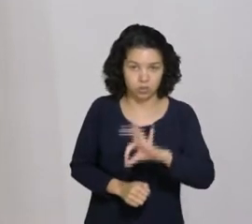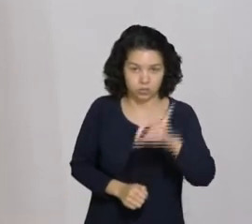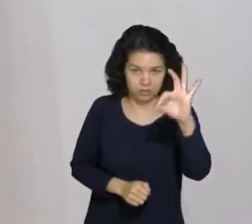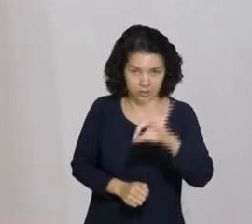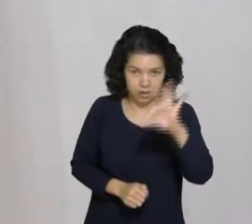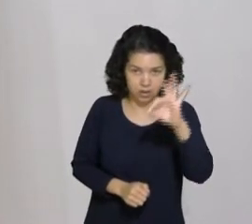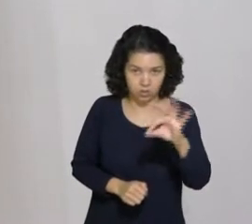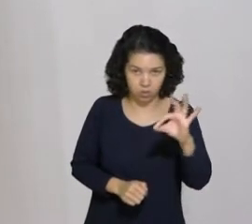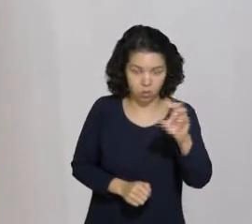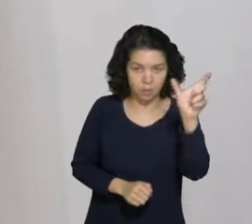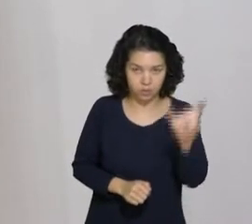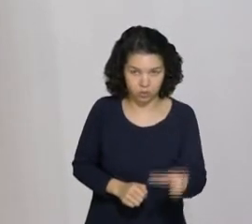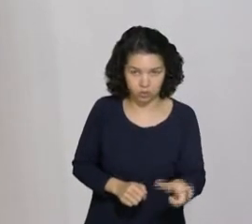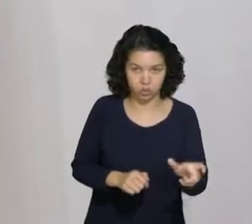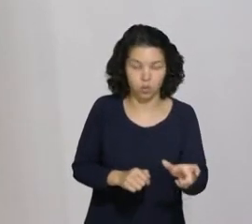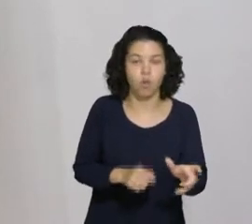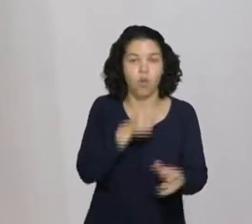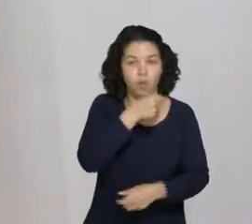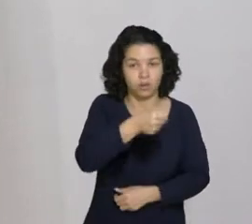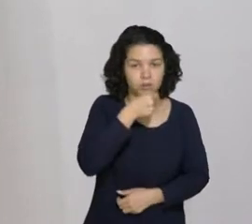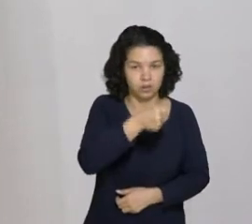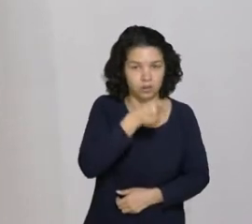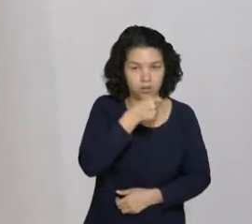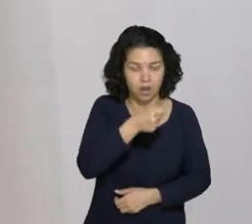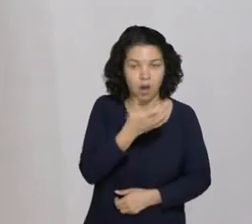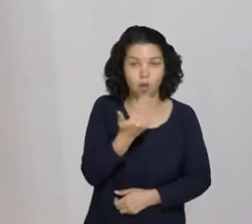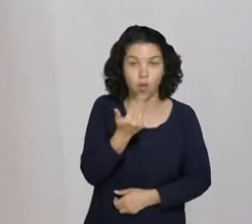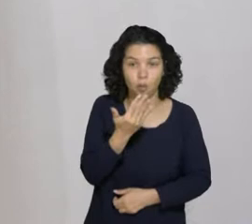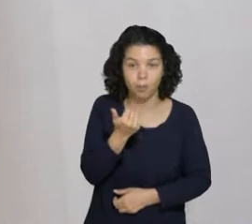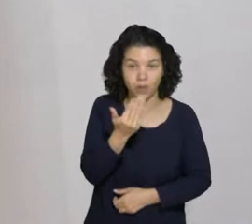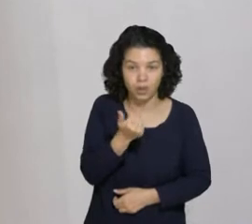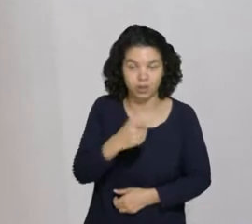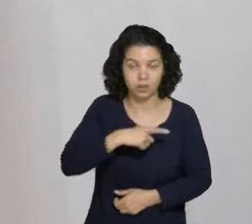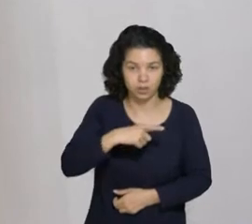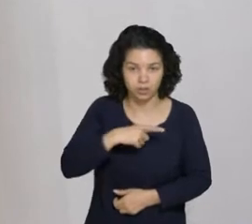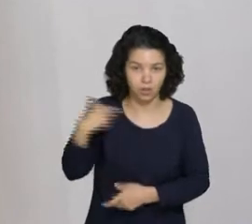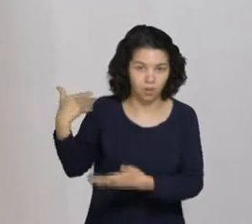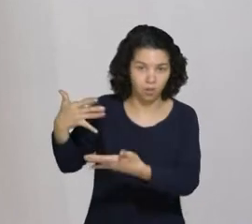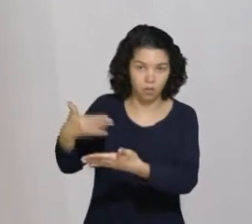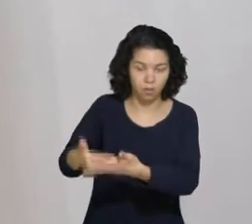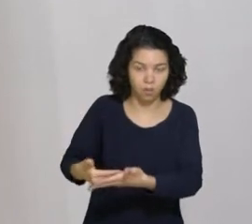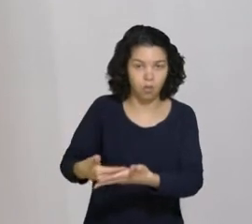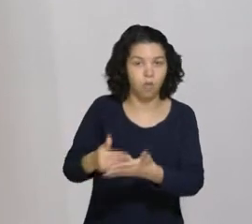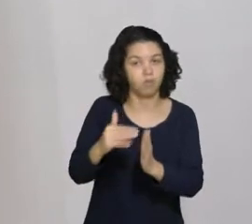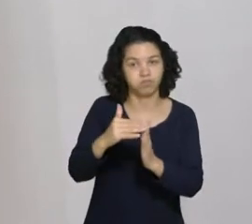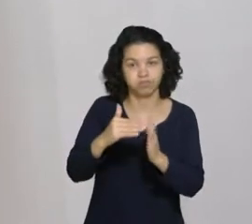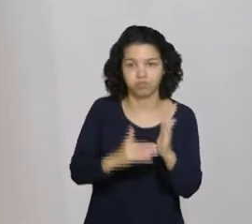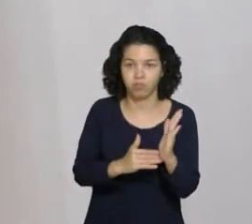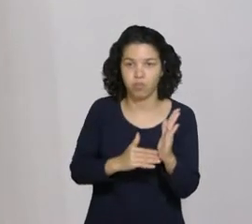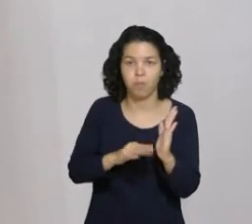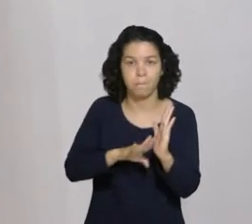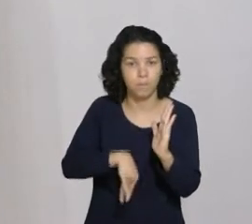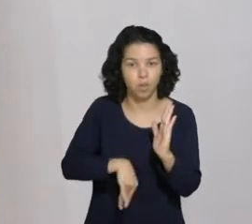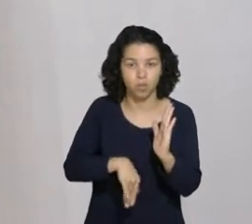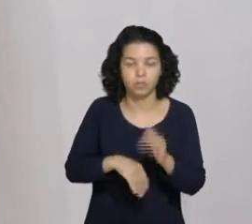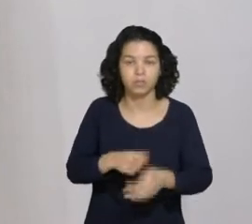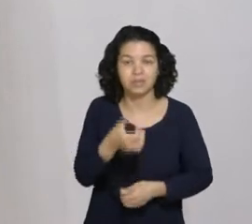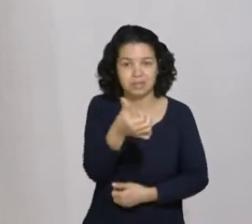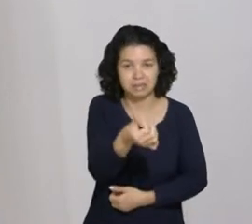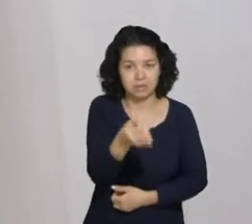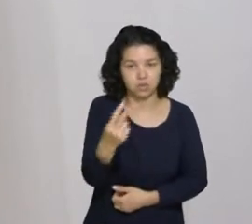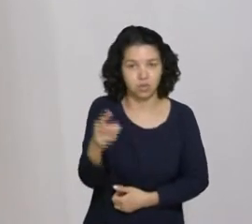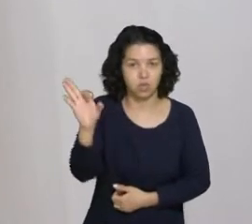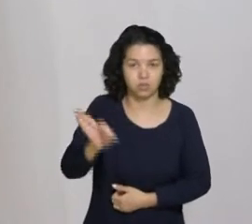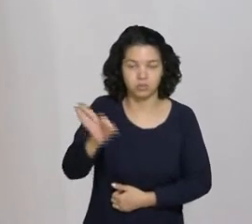a comida disponível nos últimos meses era abaixo do suficiente enquanto sessenta e dois por cento